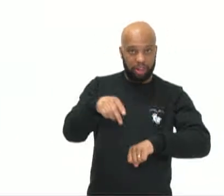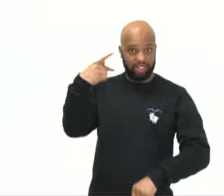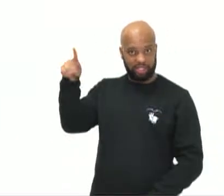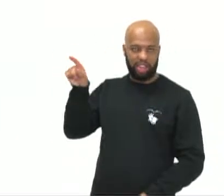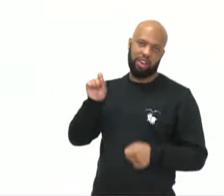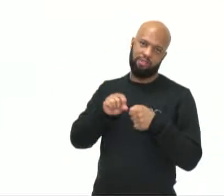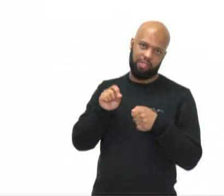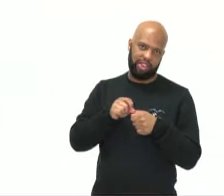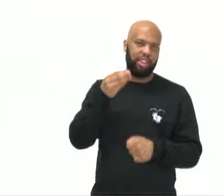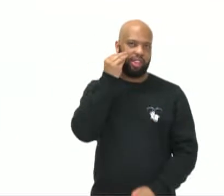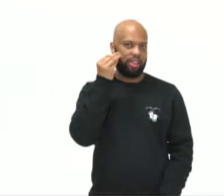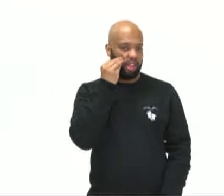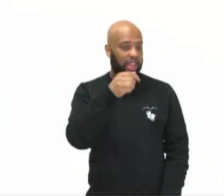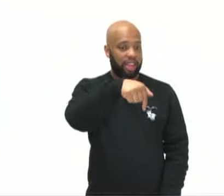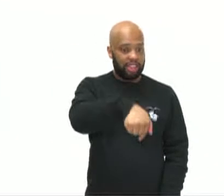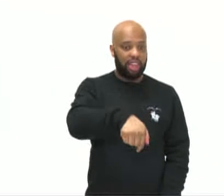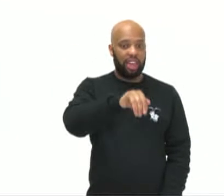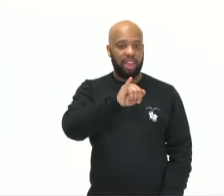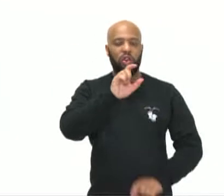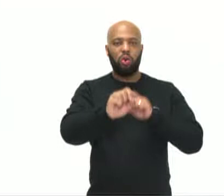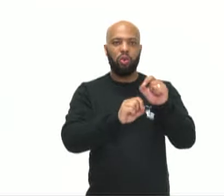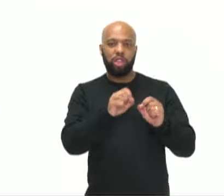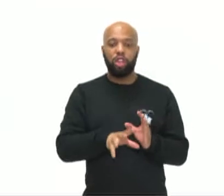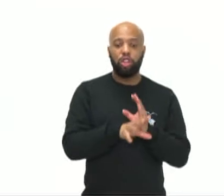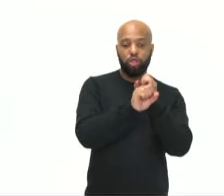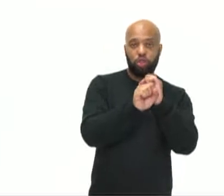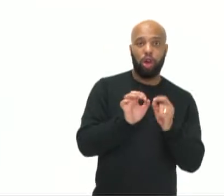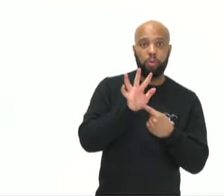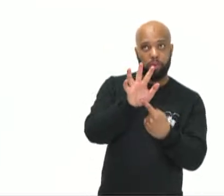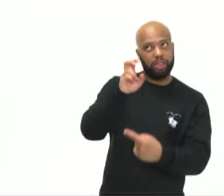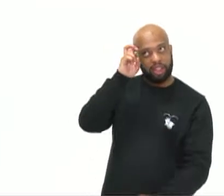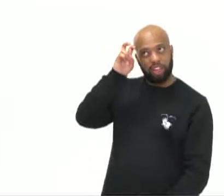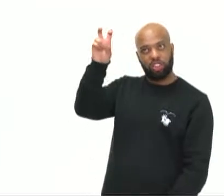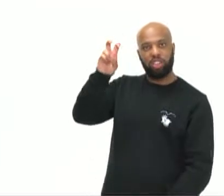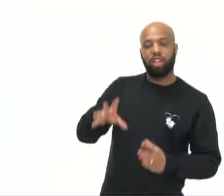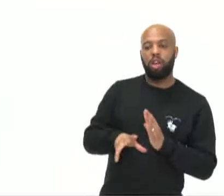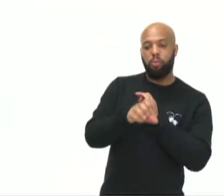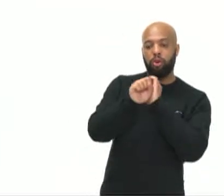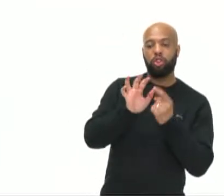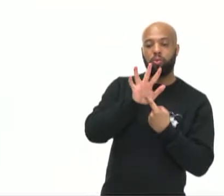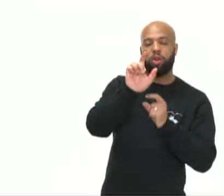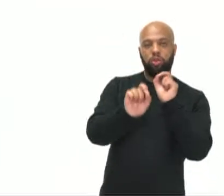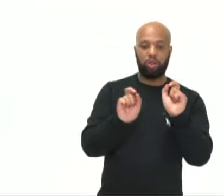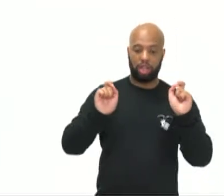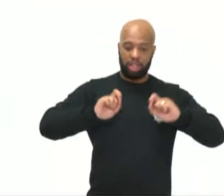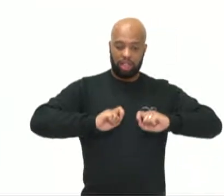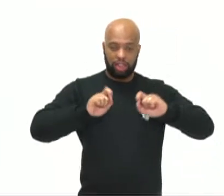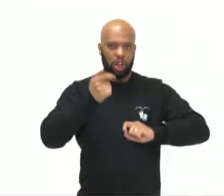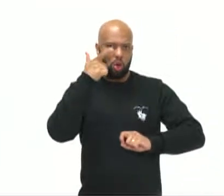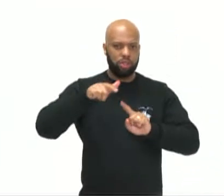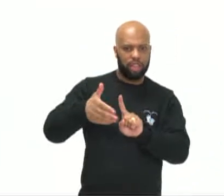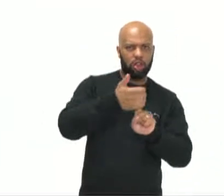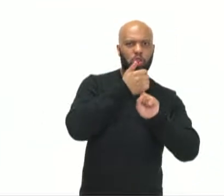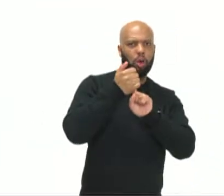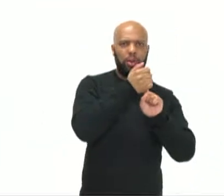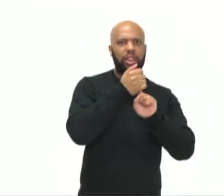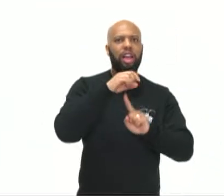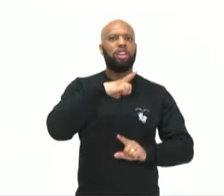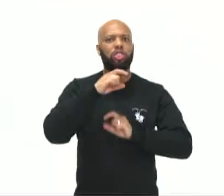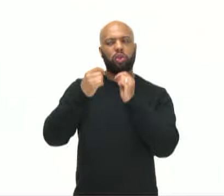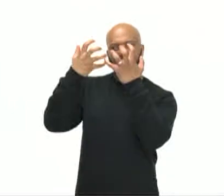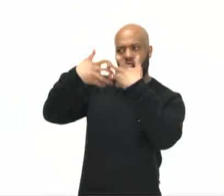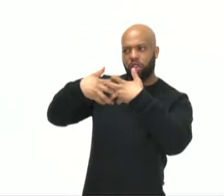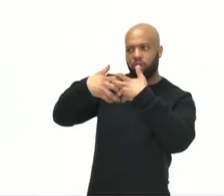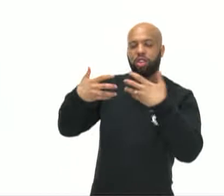testes. O QI, que é o quociente de inteligência, media basicamente a capacidade de dominar o raciocínio, que hoje